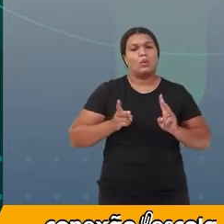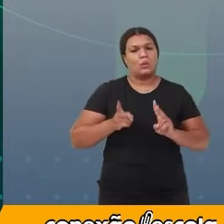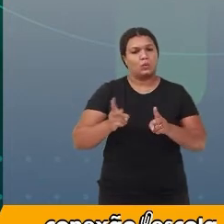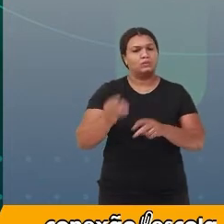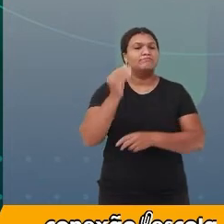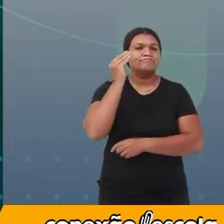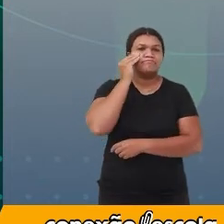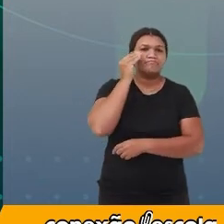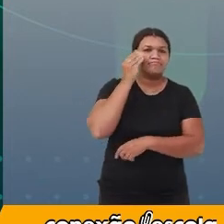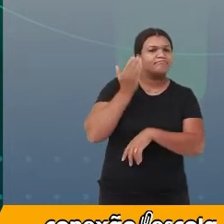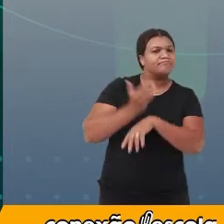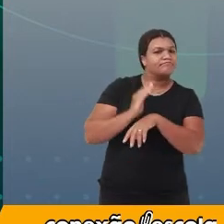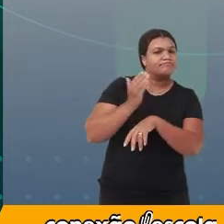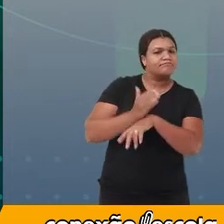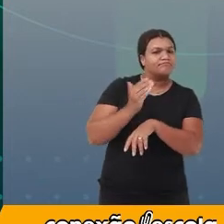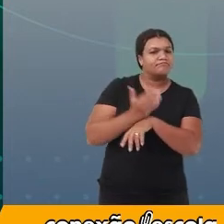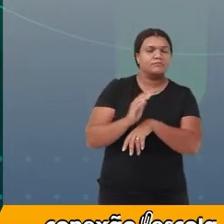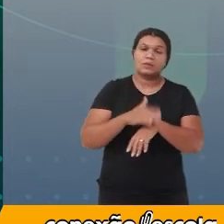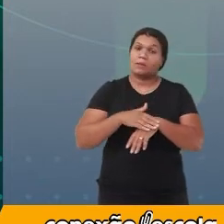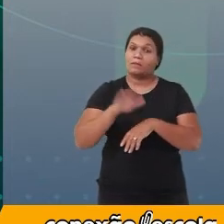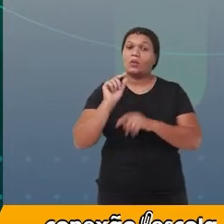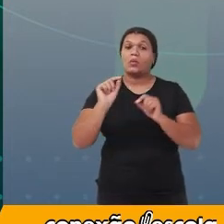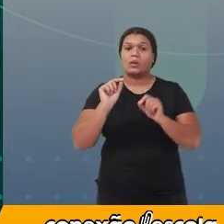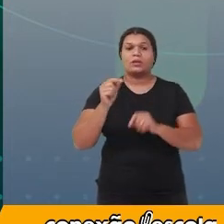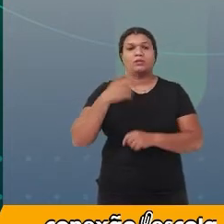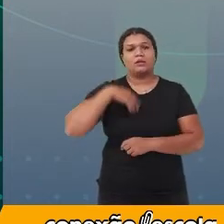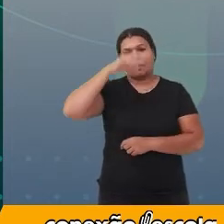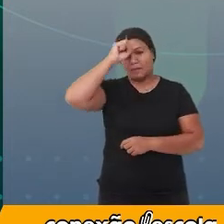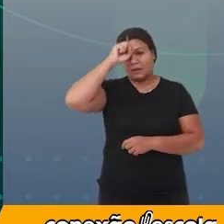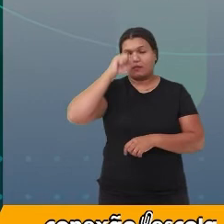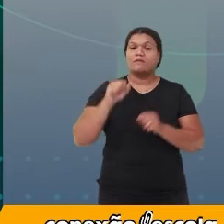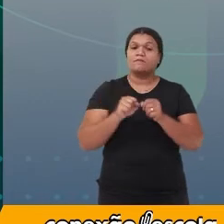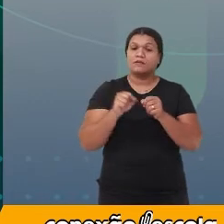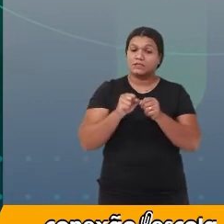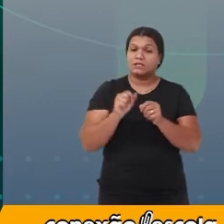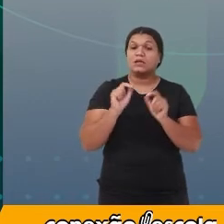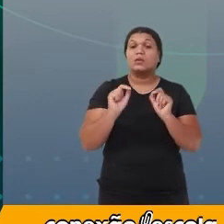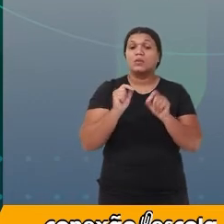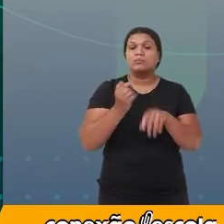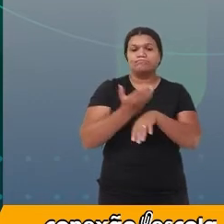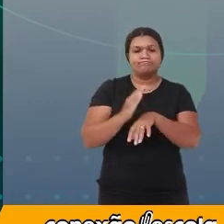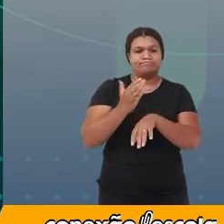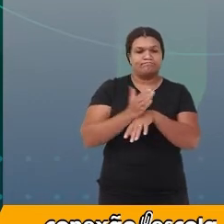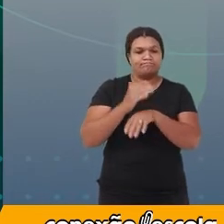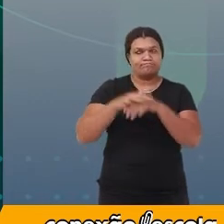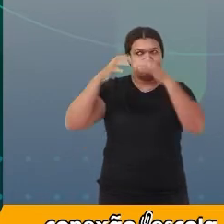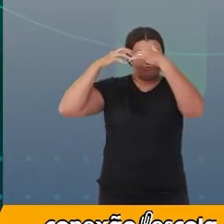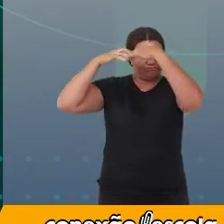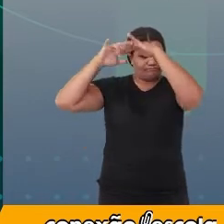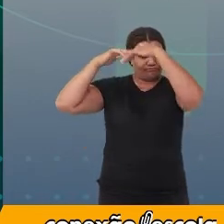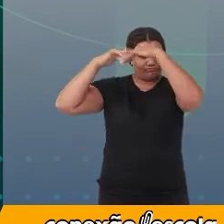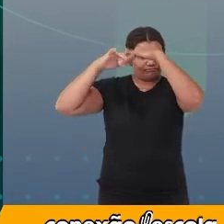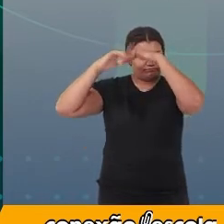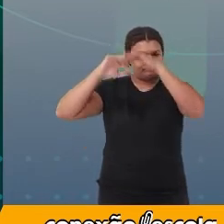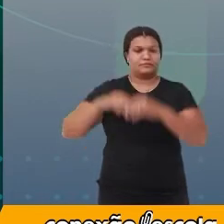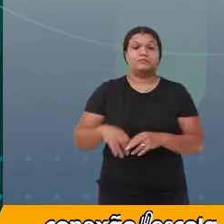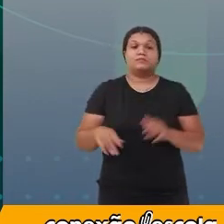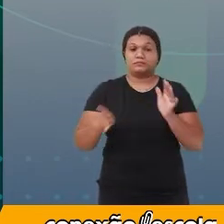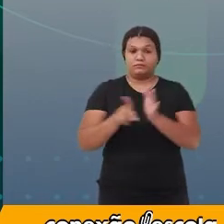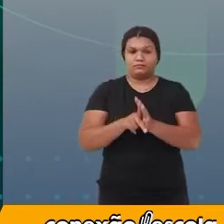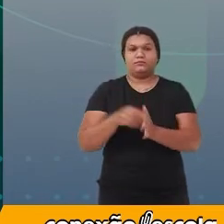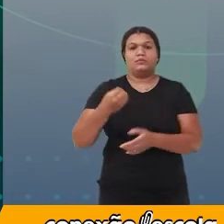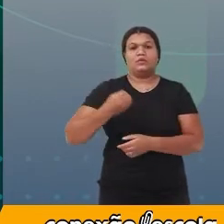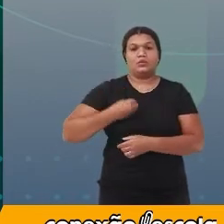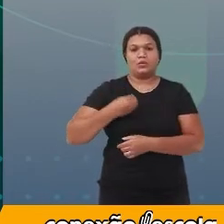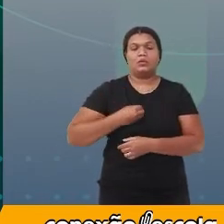continuar testando um pouquinho daquilo que a gente aprendeu, exercitando o nosso cérebro com o raciocínio dos